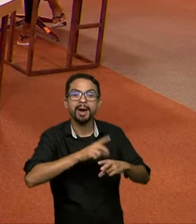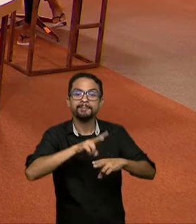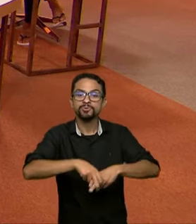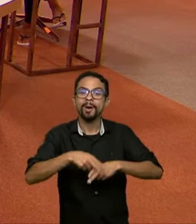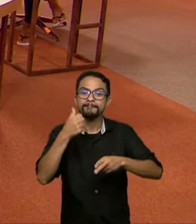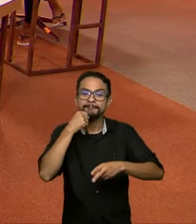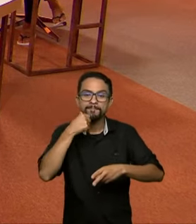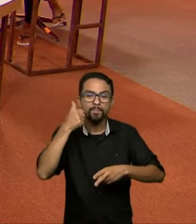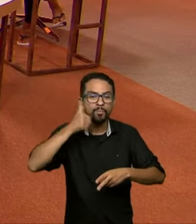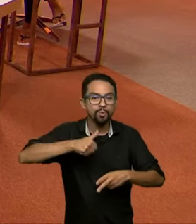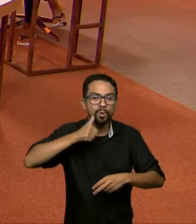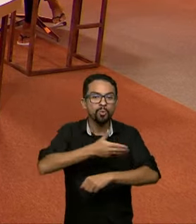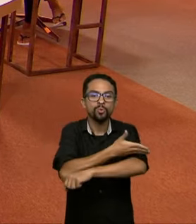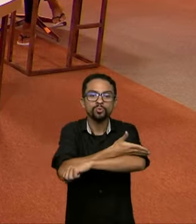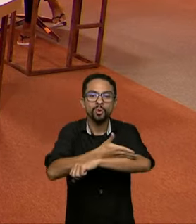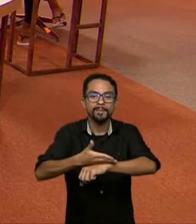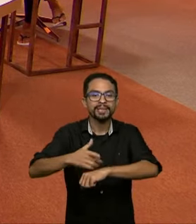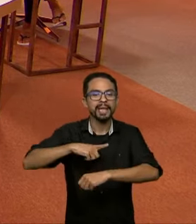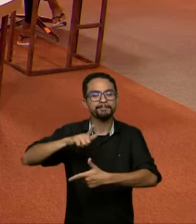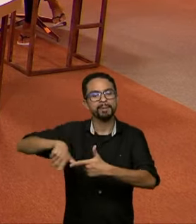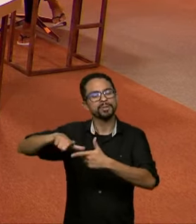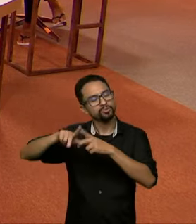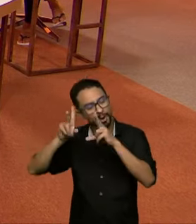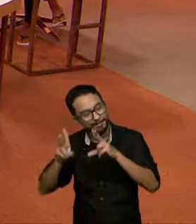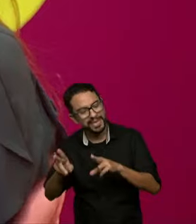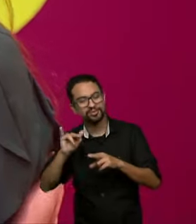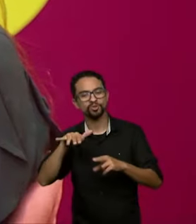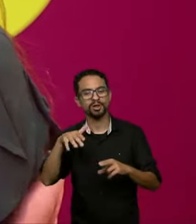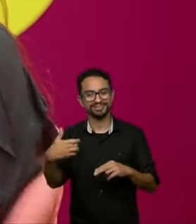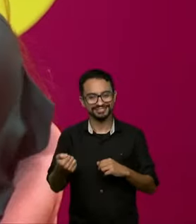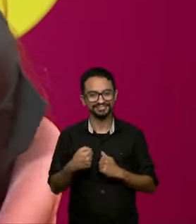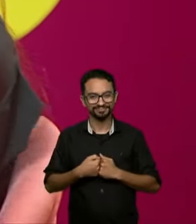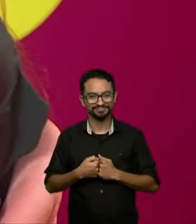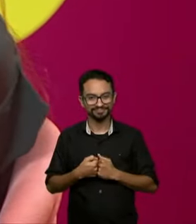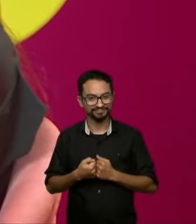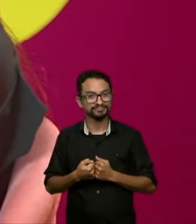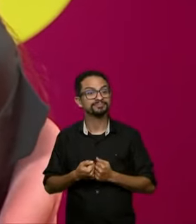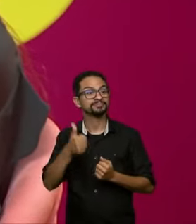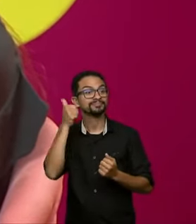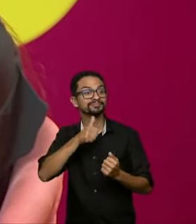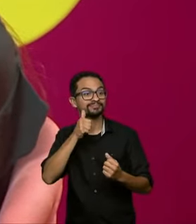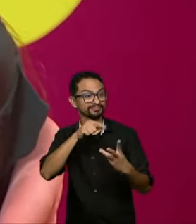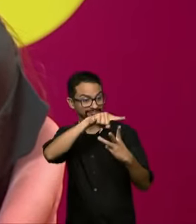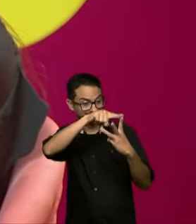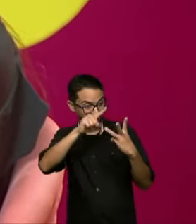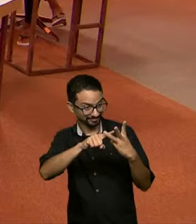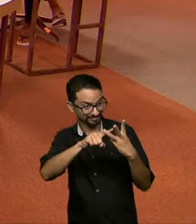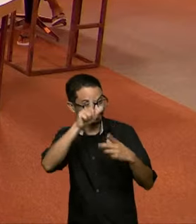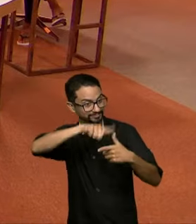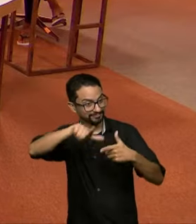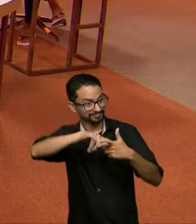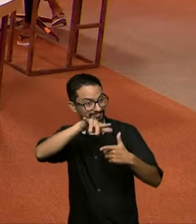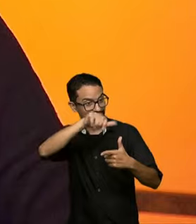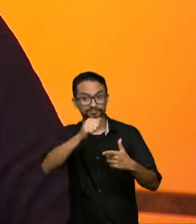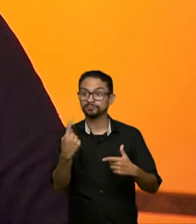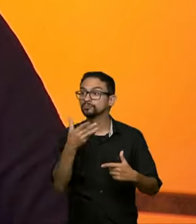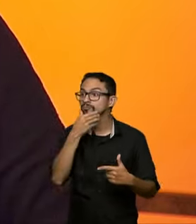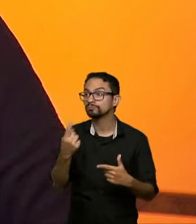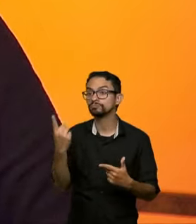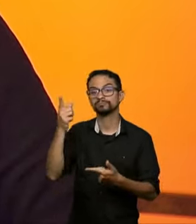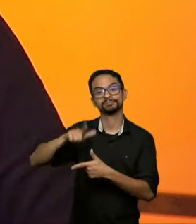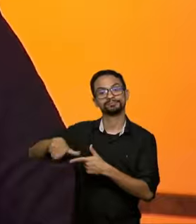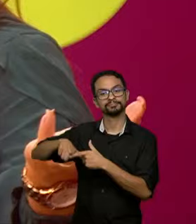As mulheres têm mais insônia do que homens. Três mulheres para um homem. É, porque a mulher, ela chega em casa, ela tem a